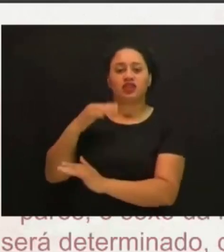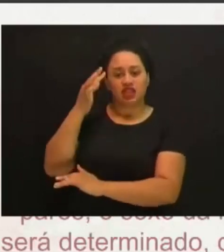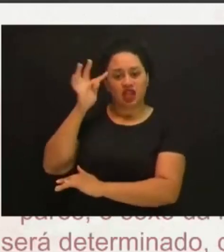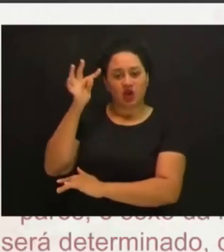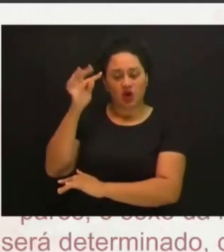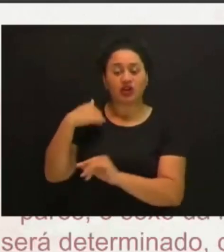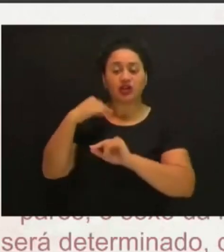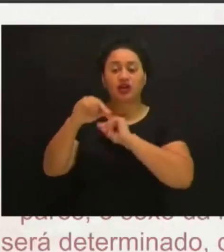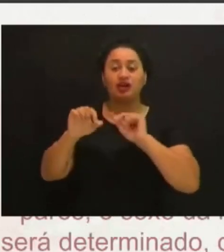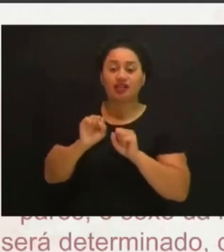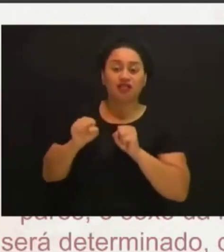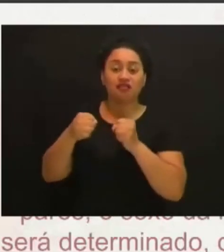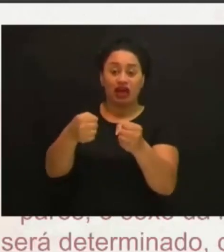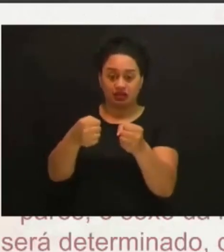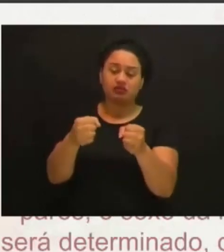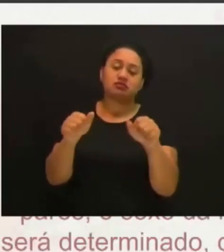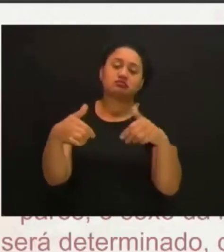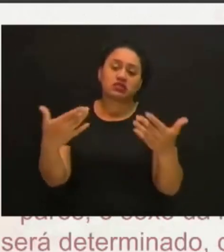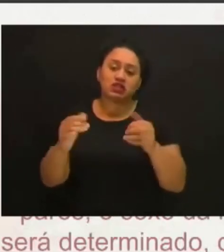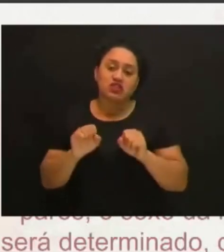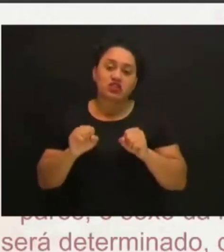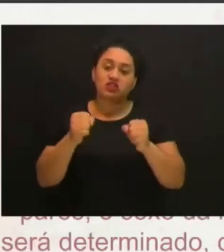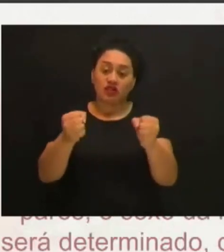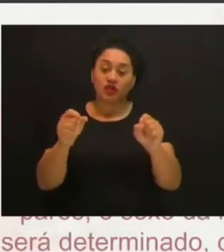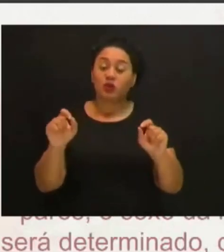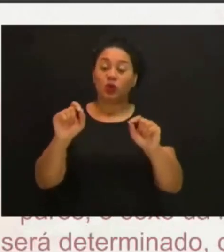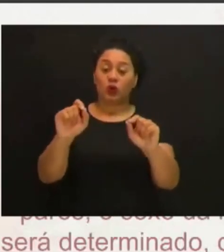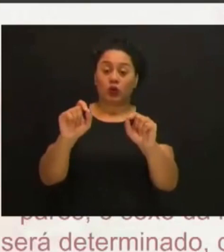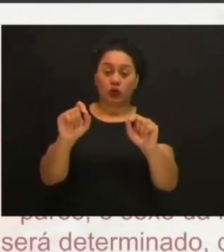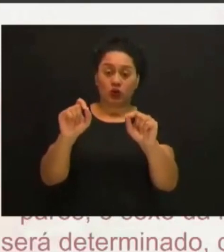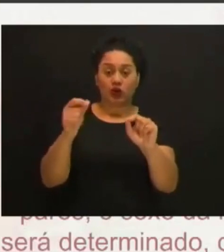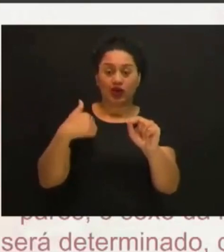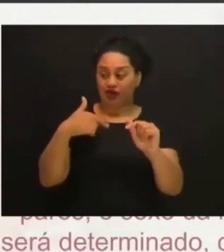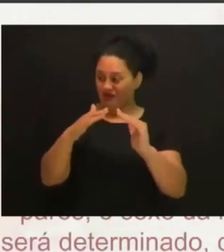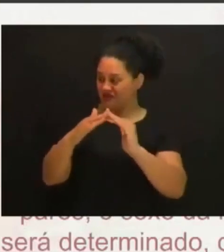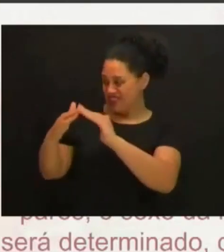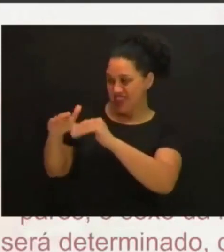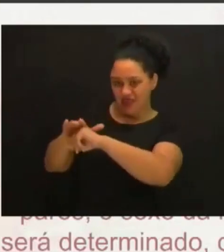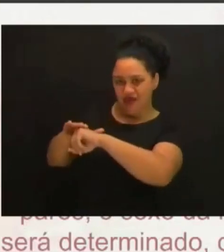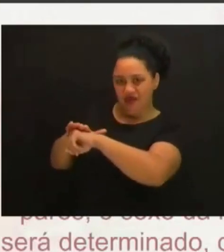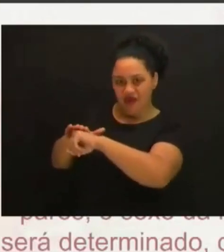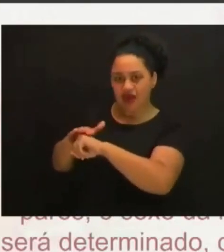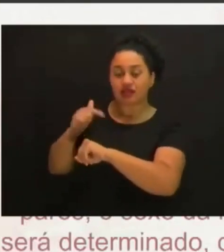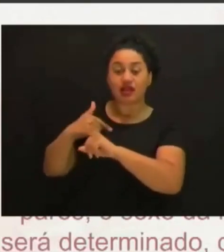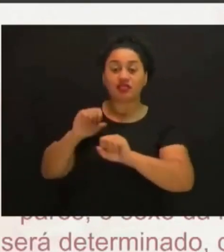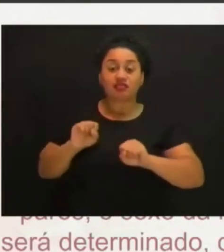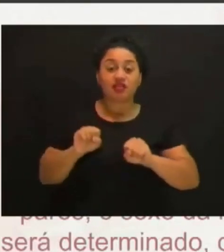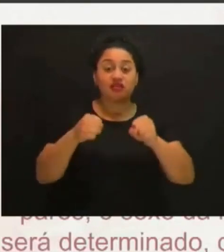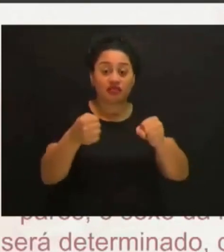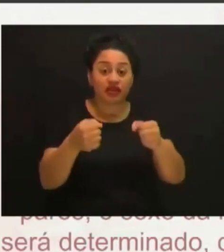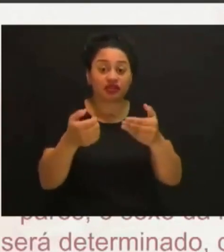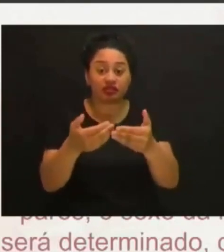Nas nossas defesas. Seja na nossa defesa com a nossa vizinha, seja na nossa defesa enquanto, né,